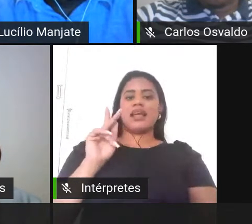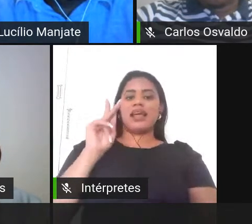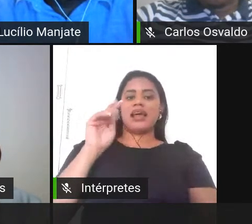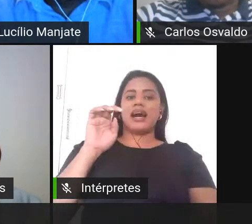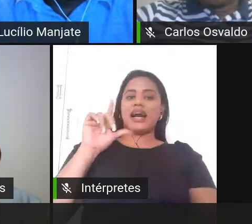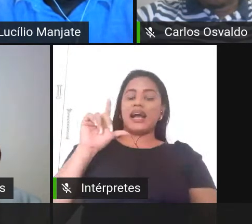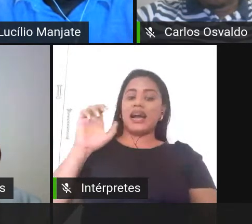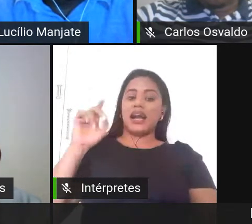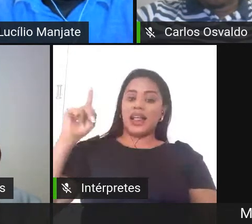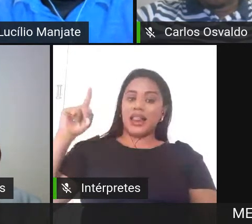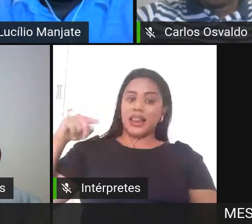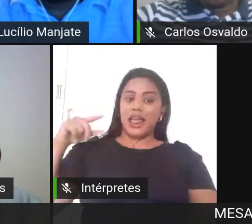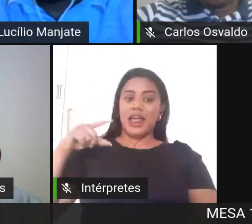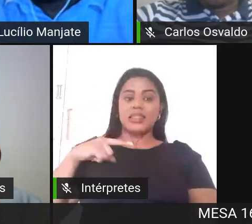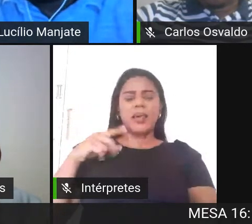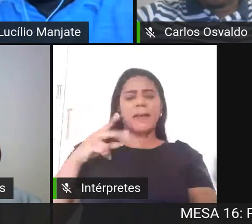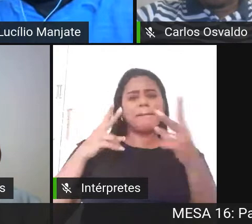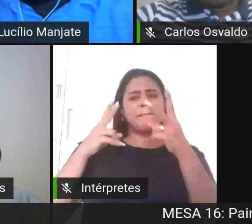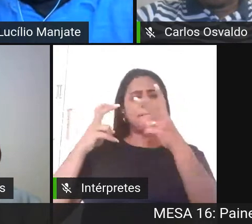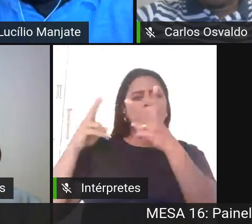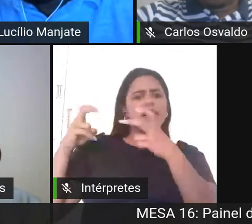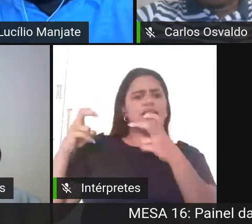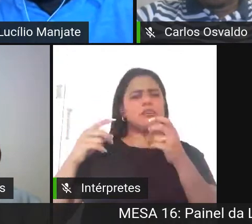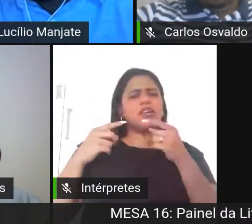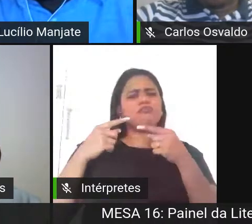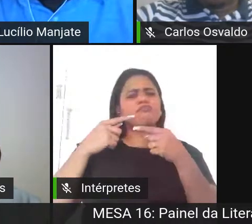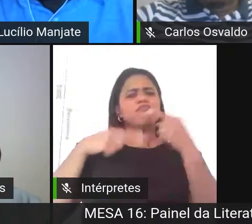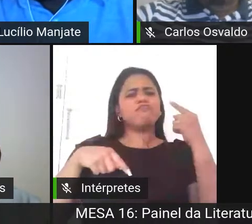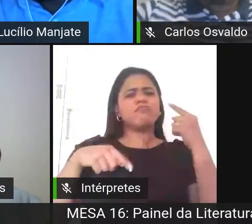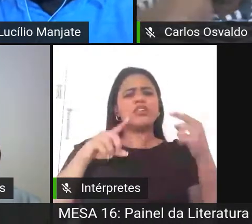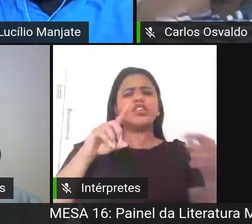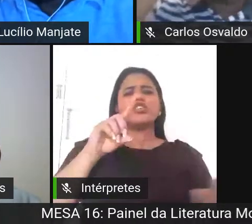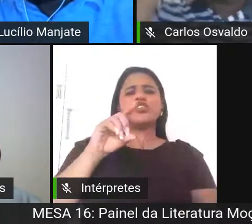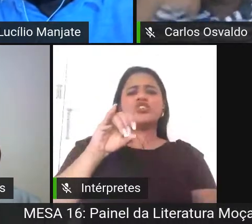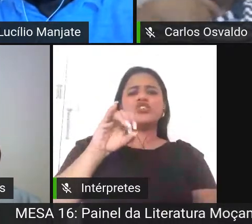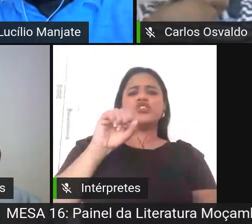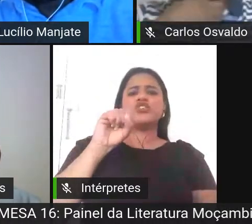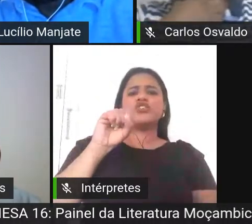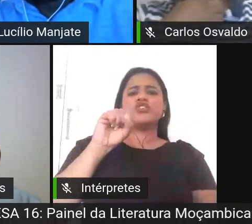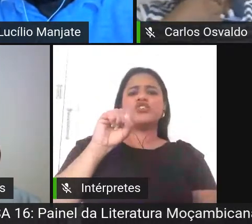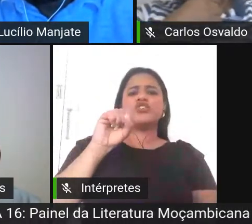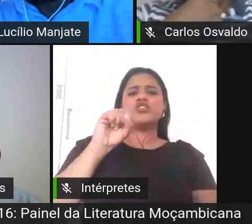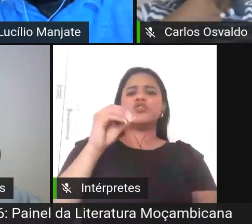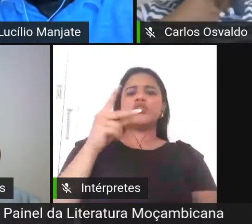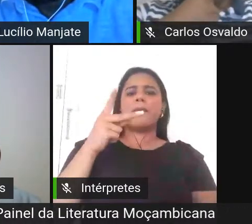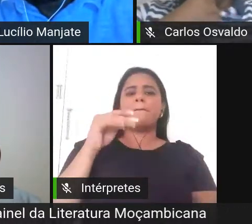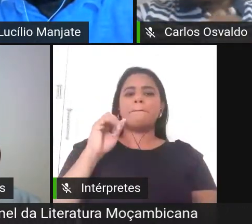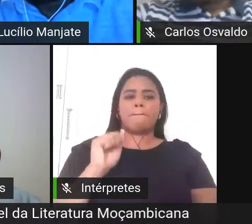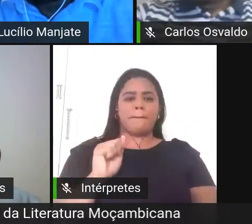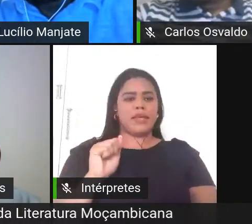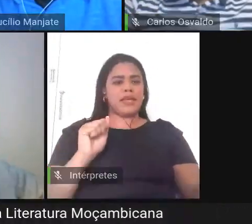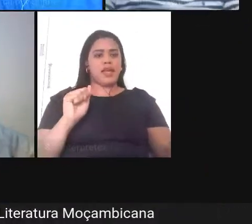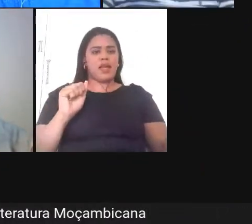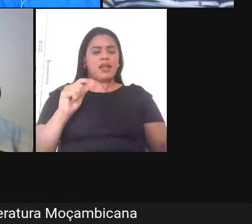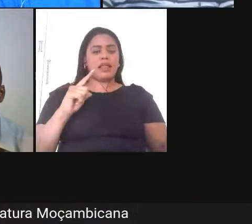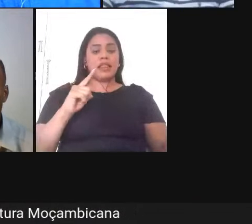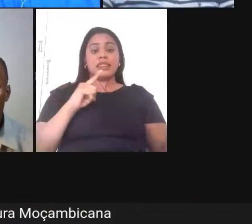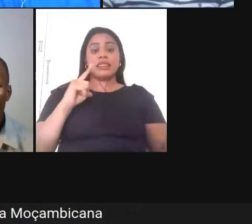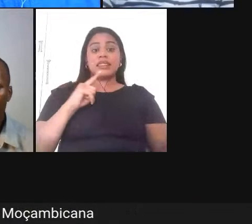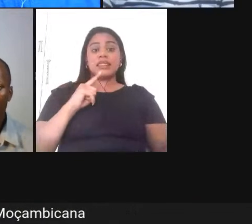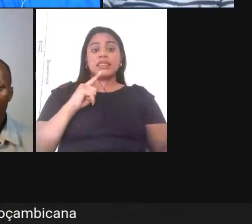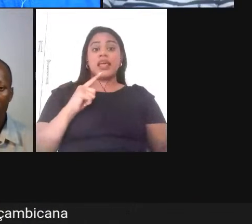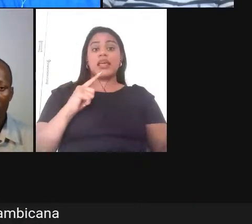uma desilusão, um desencanto da parte daqueles que, aquelas personagens que construíram a